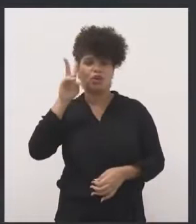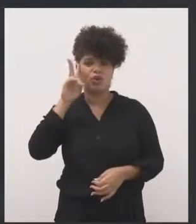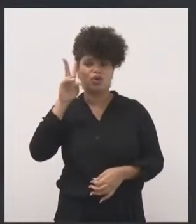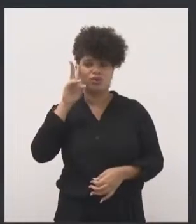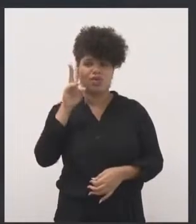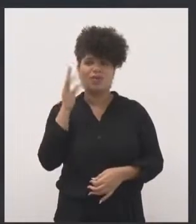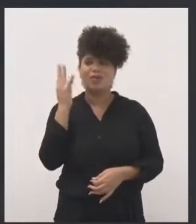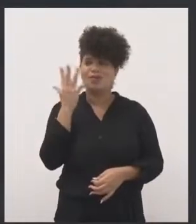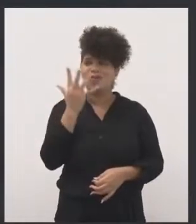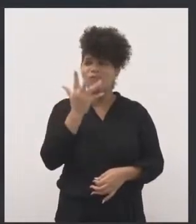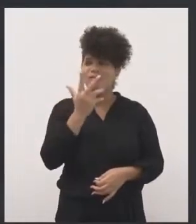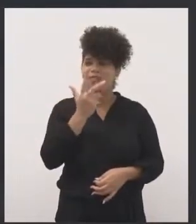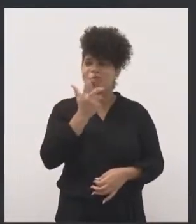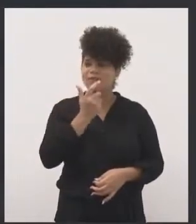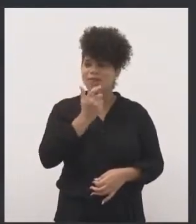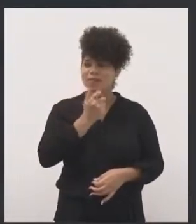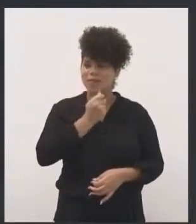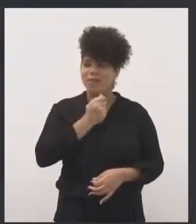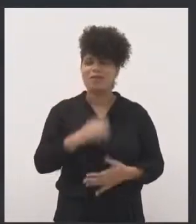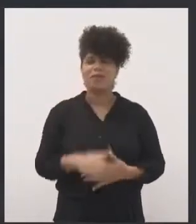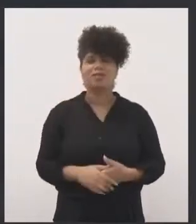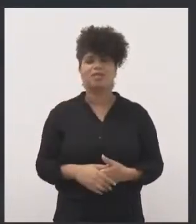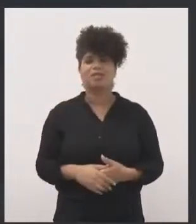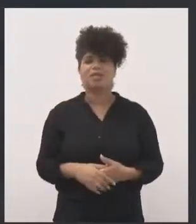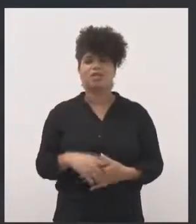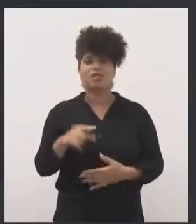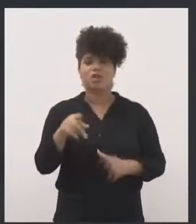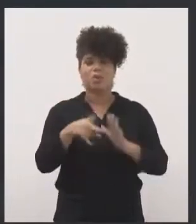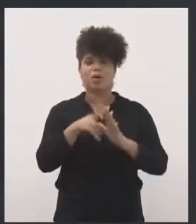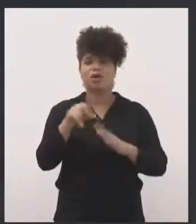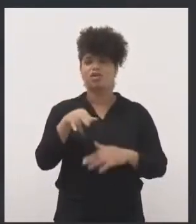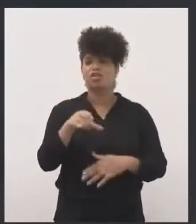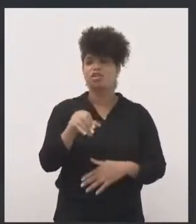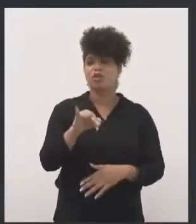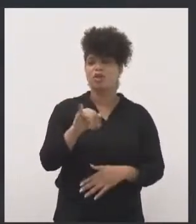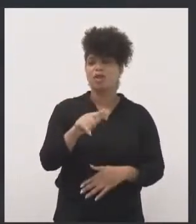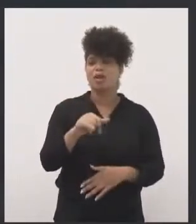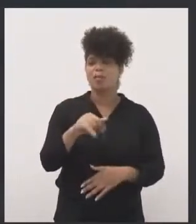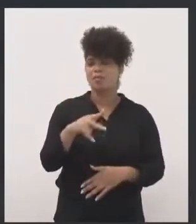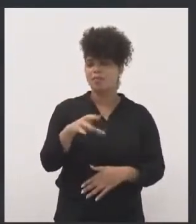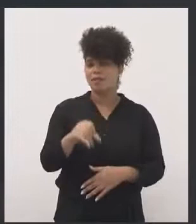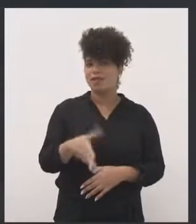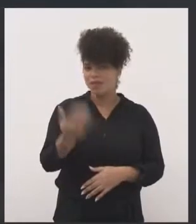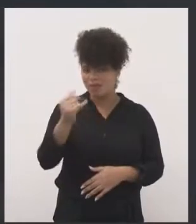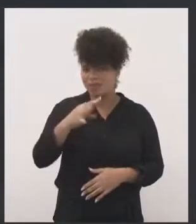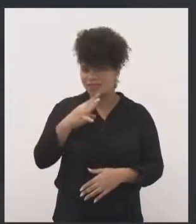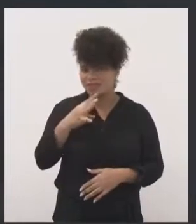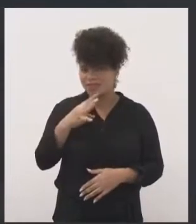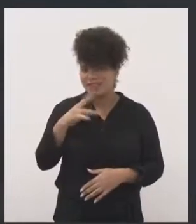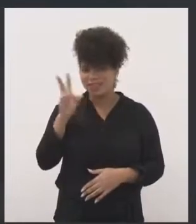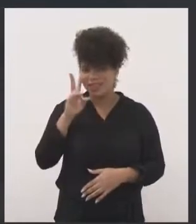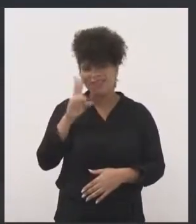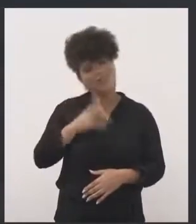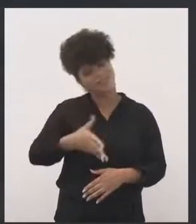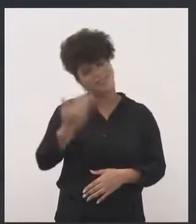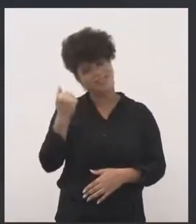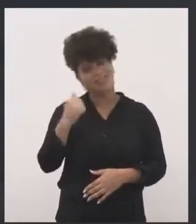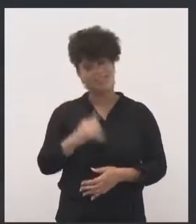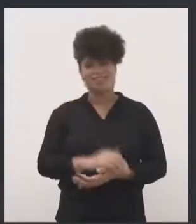muito bonitinha de um dinossauro muito sapeca, do Dino Filipino. Vamos conhecer essa historinha? Vem